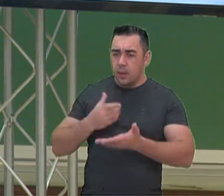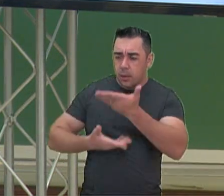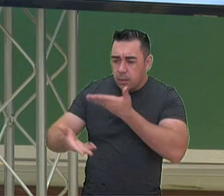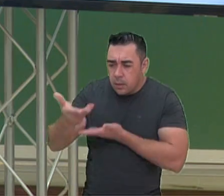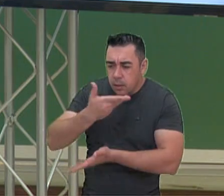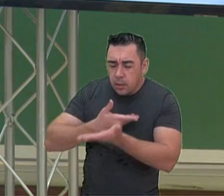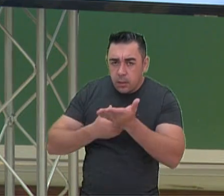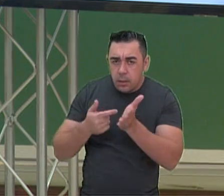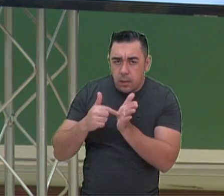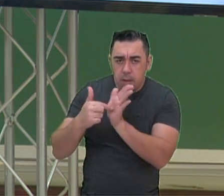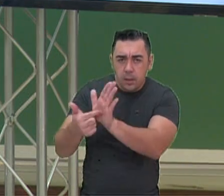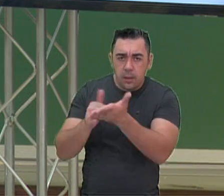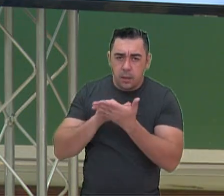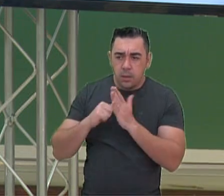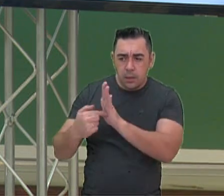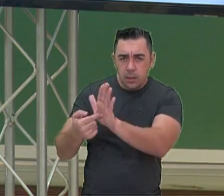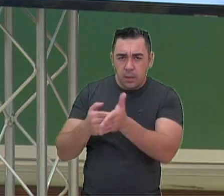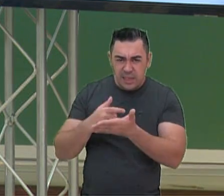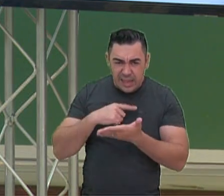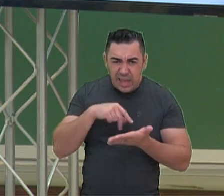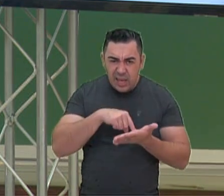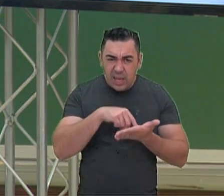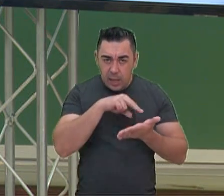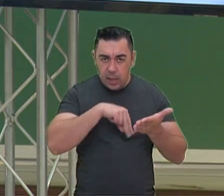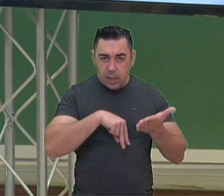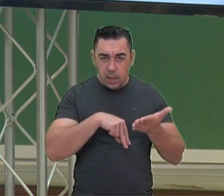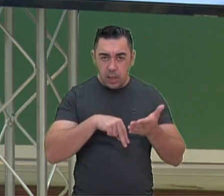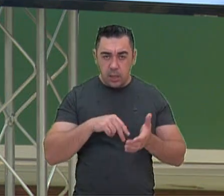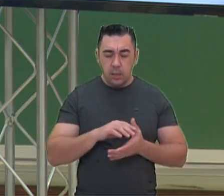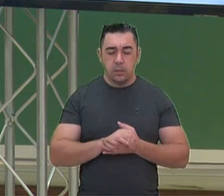falando comigo. Há alguém que vai ler isso?